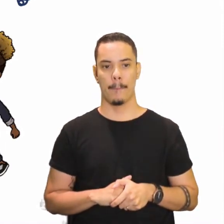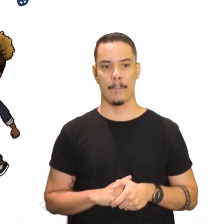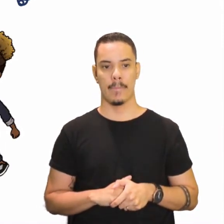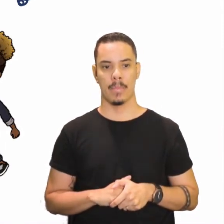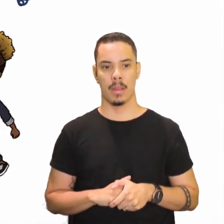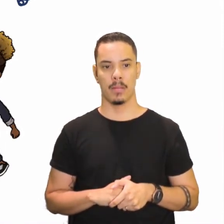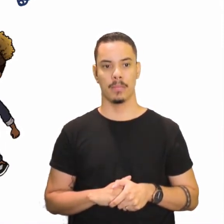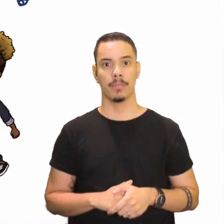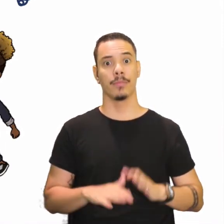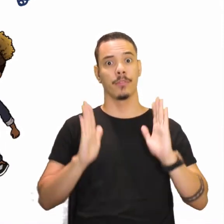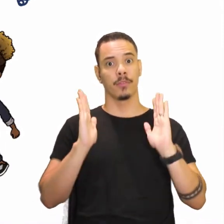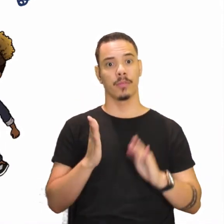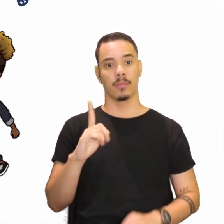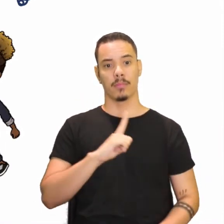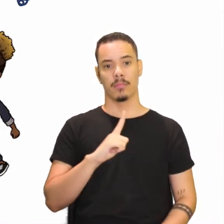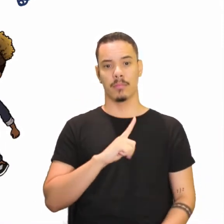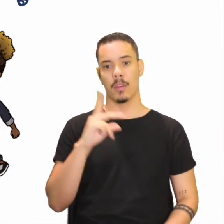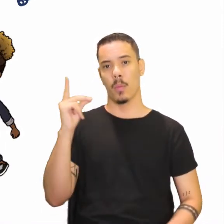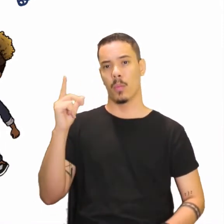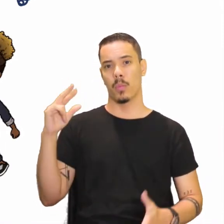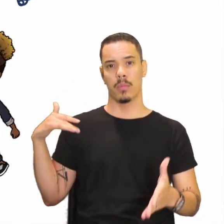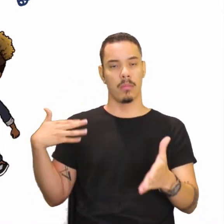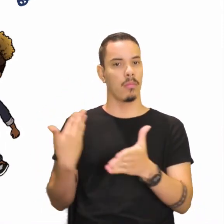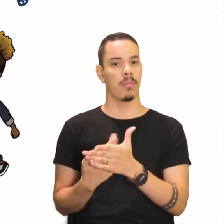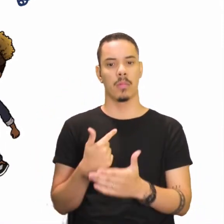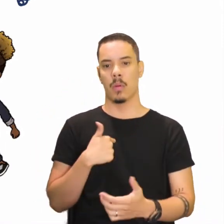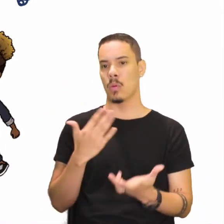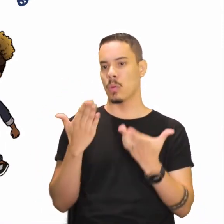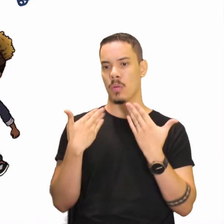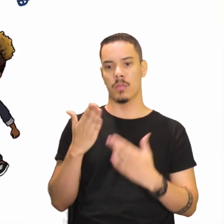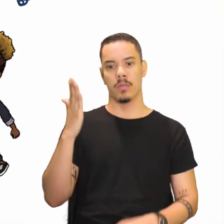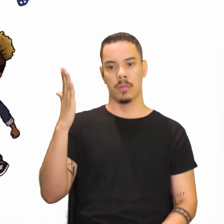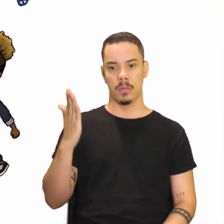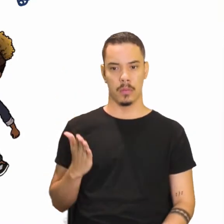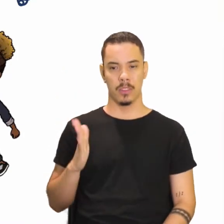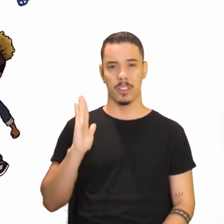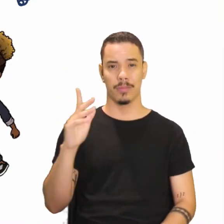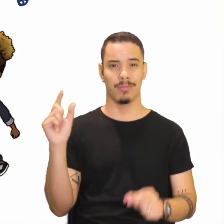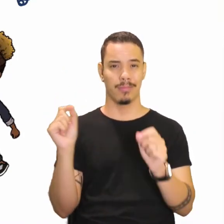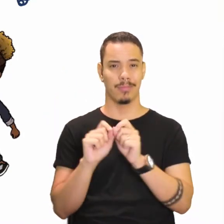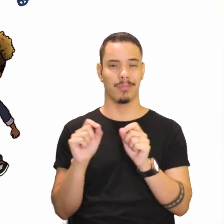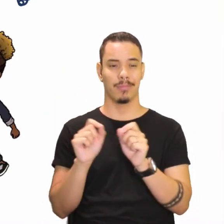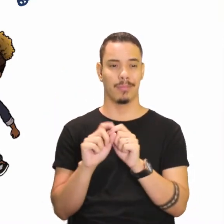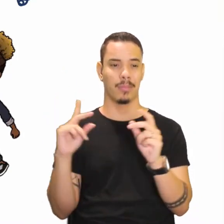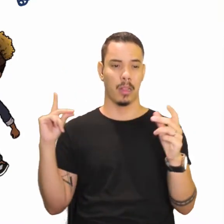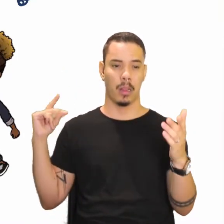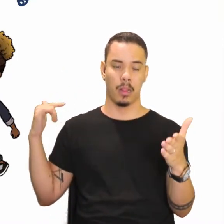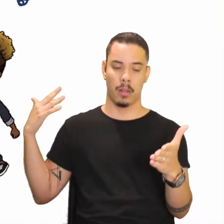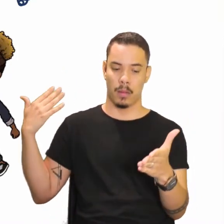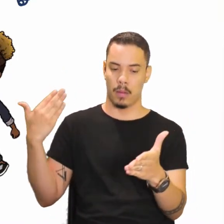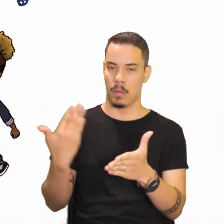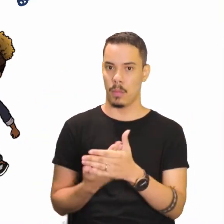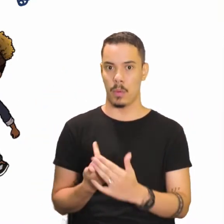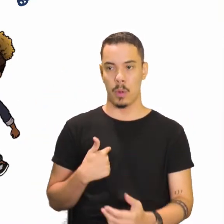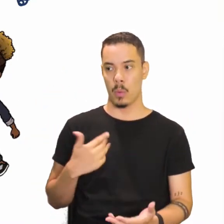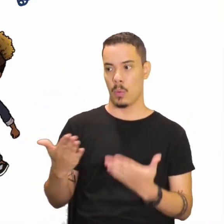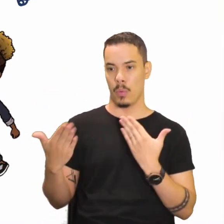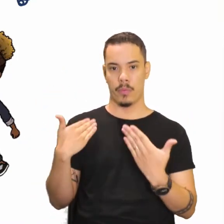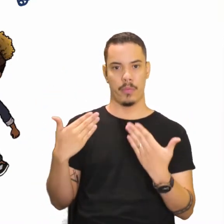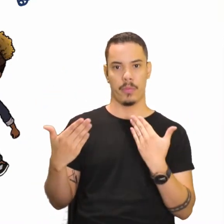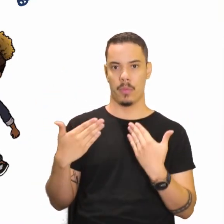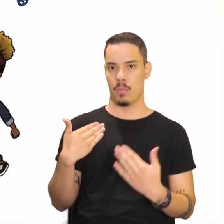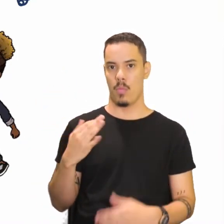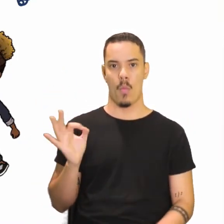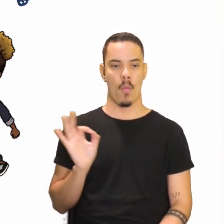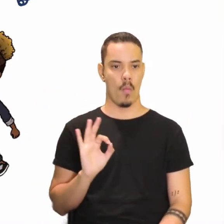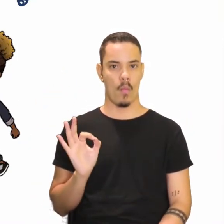Há muito tempo que não converso com ela. Então, faz muito tempo que não converso com